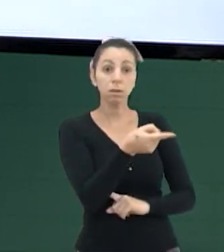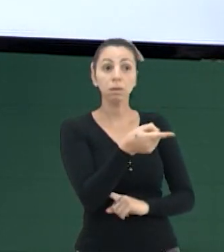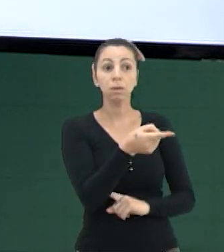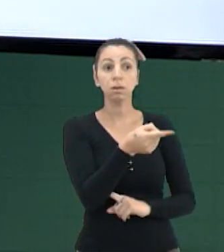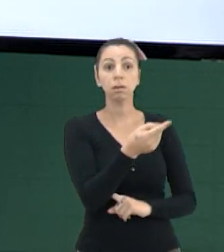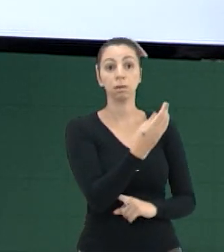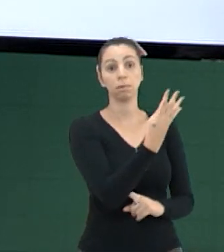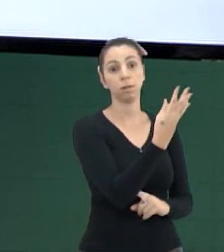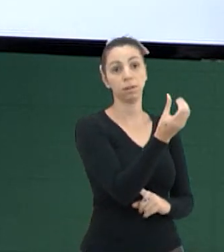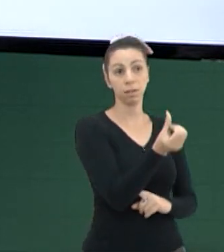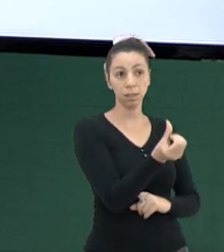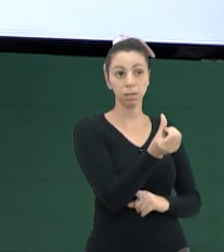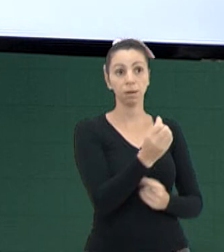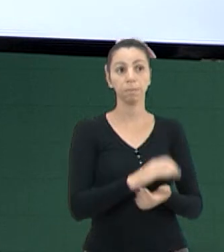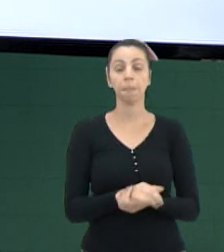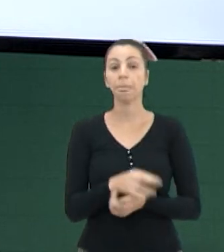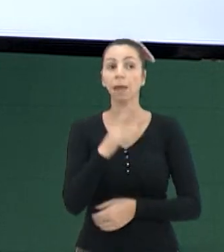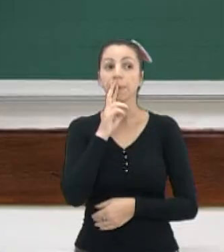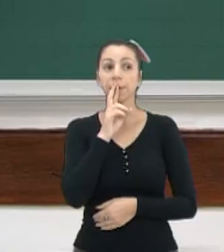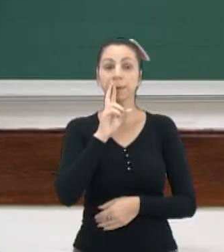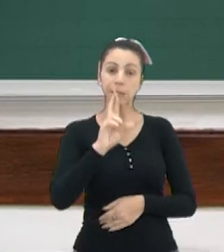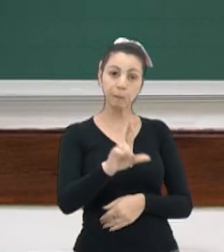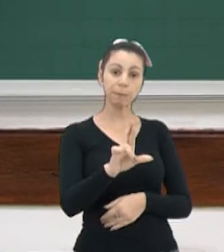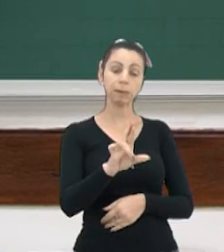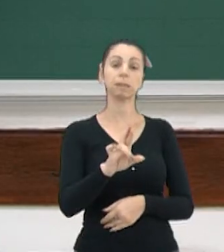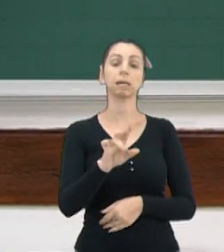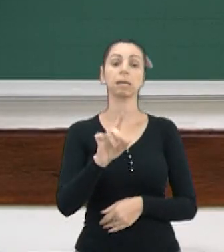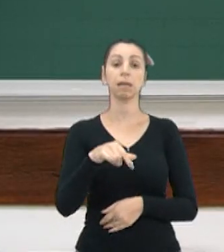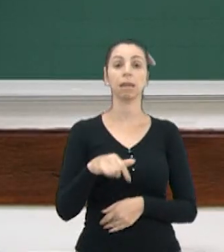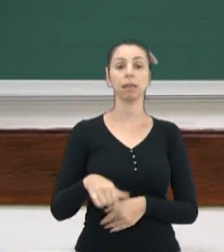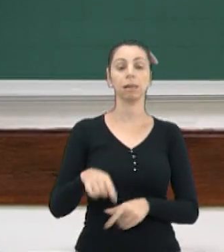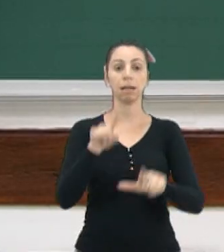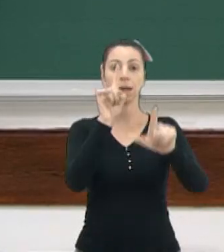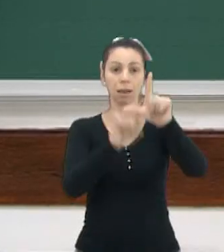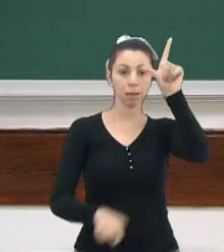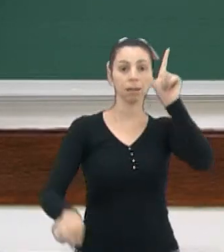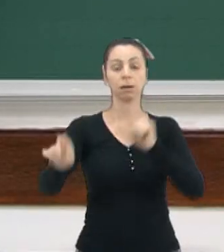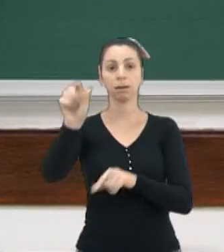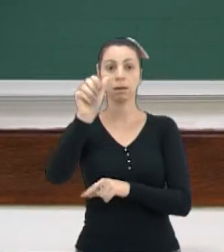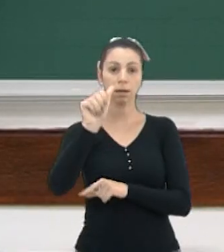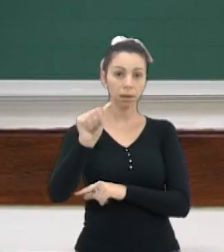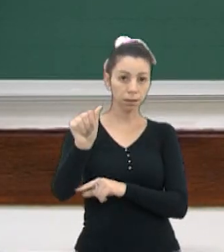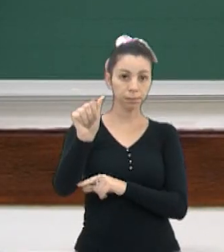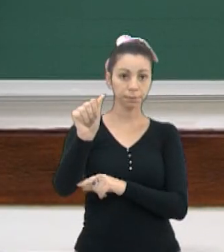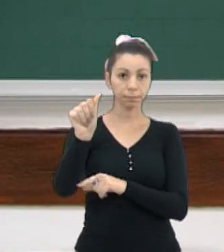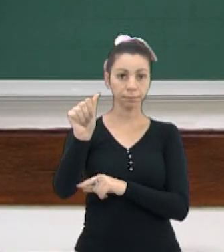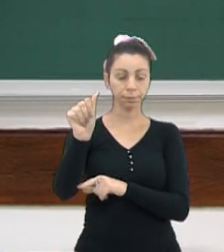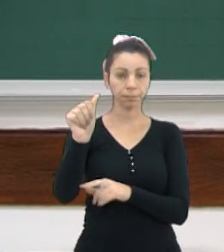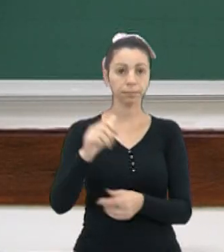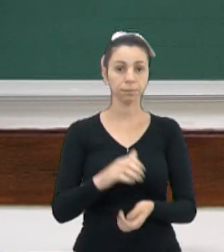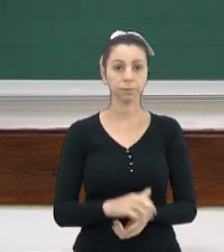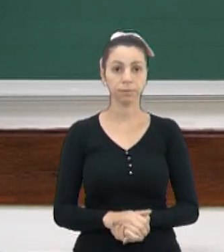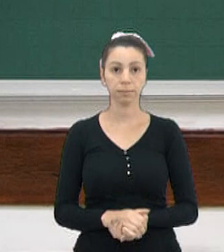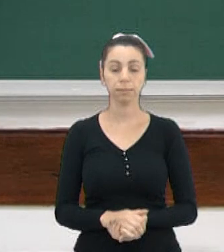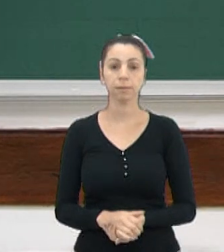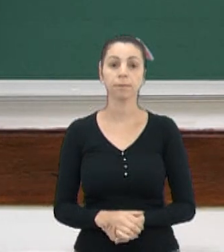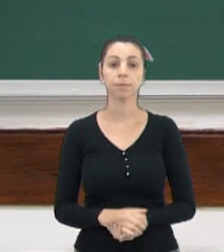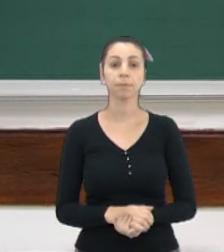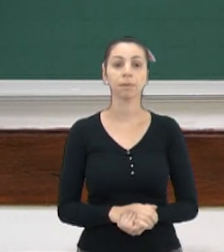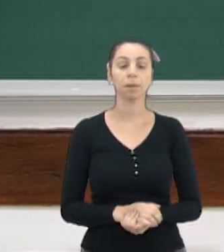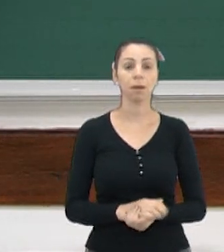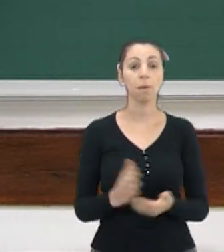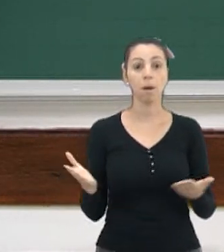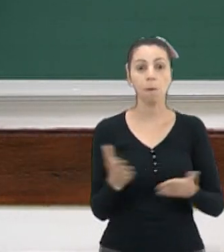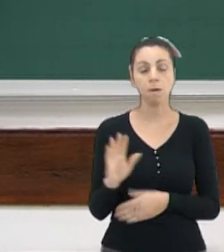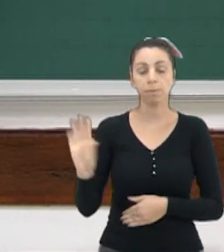ser 46. A resposta do exercício vai ser letra A, ok? Então, só para poder